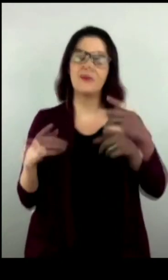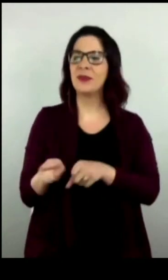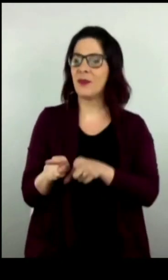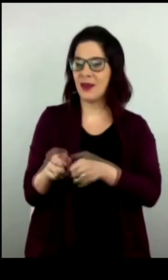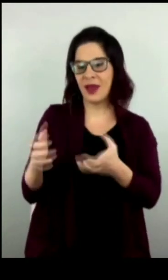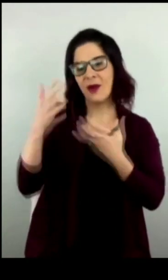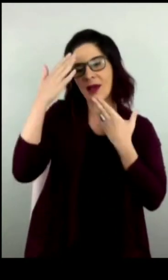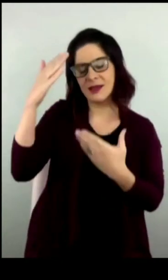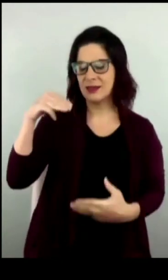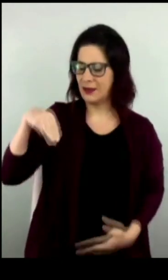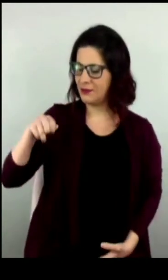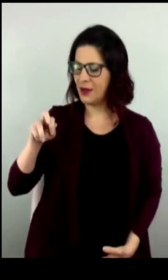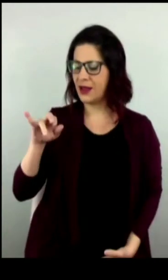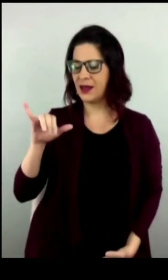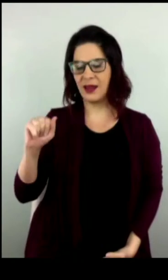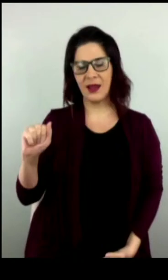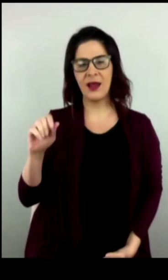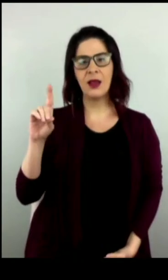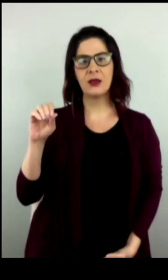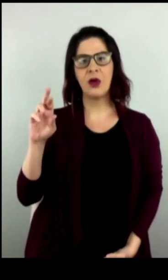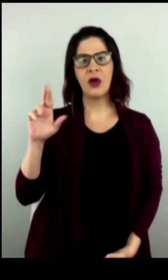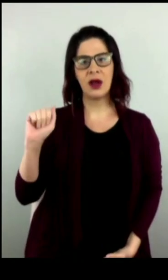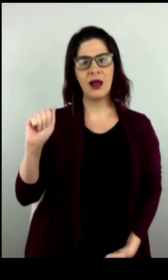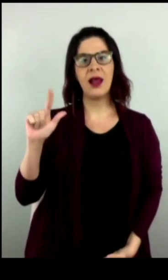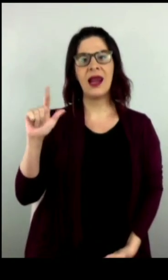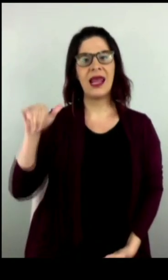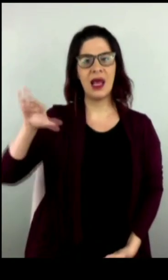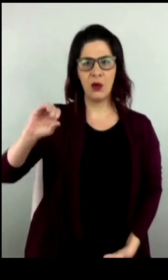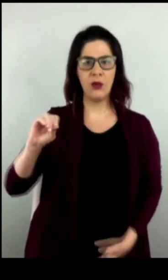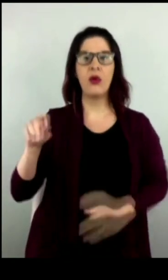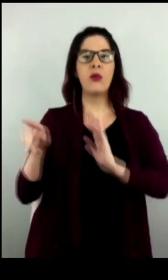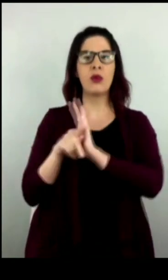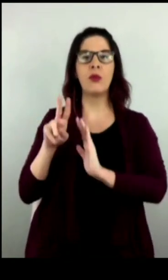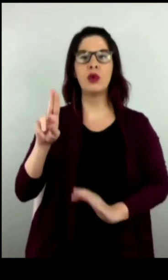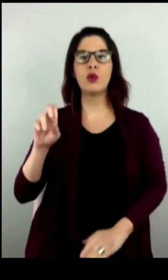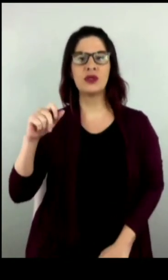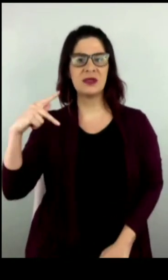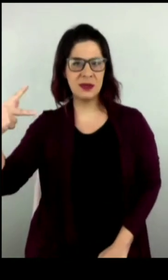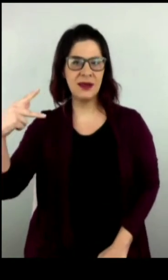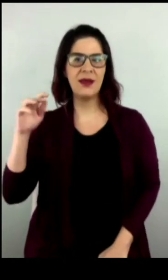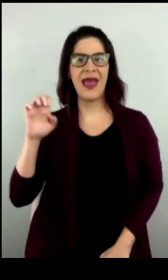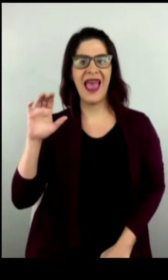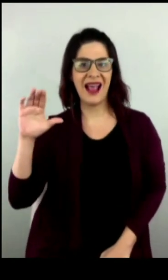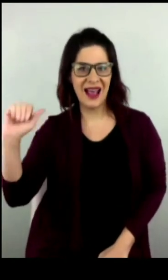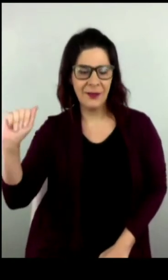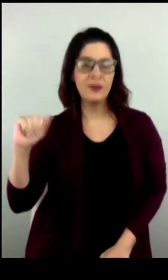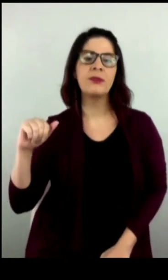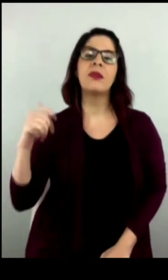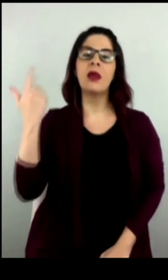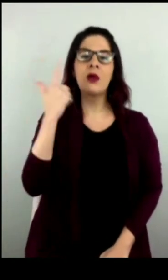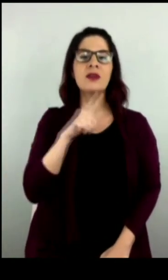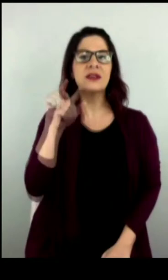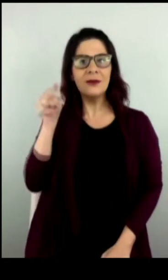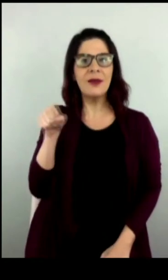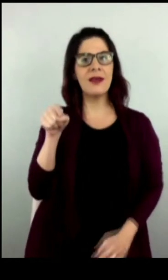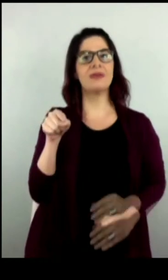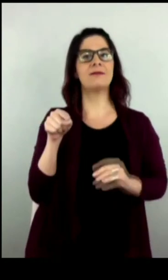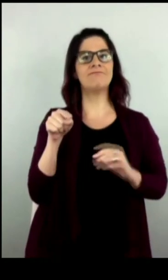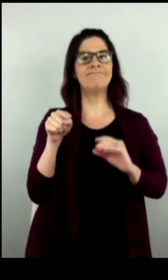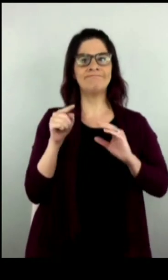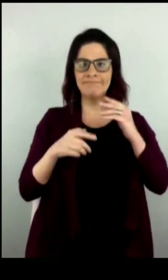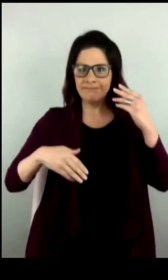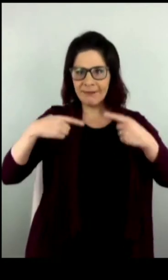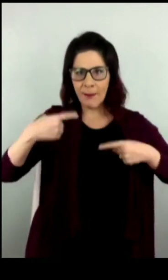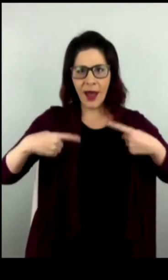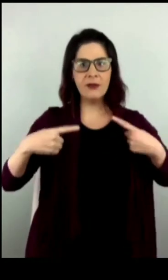em 2001 me apresentou a proposta de expandir o espaço de debate na Tudo Verdade, sediando um seminário internacional